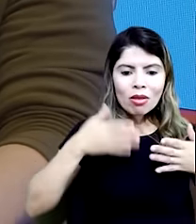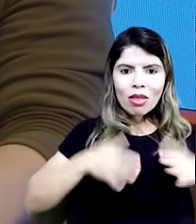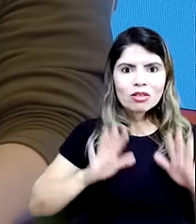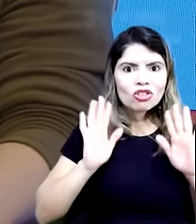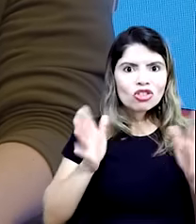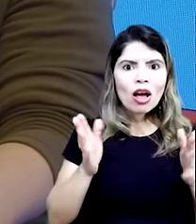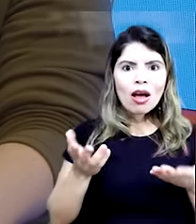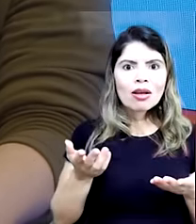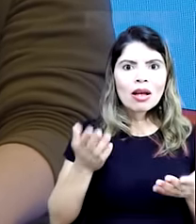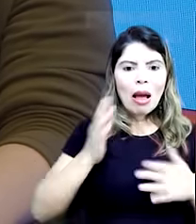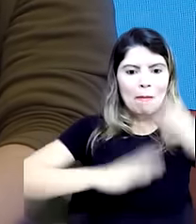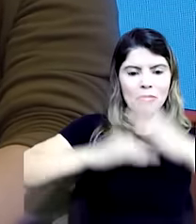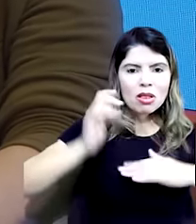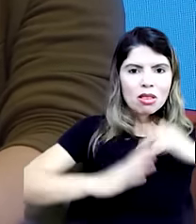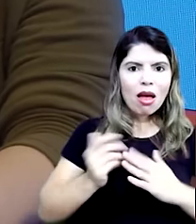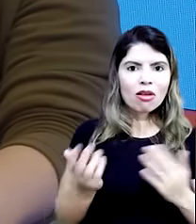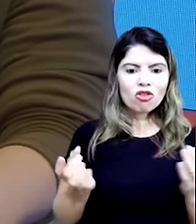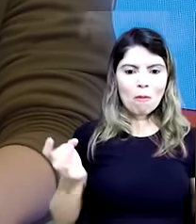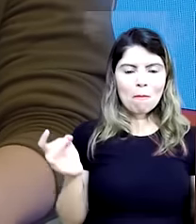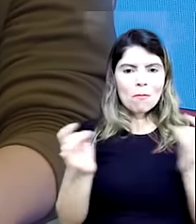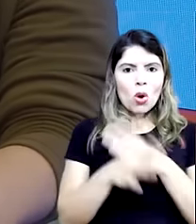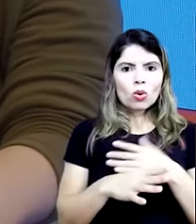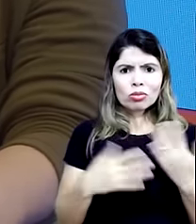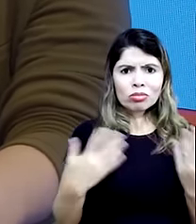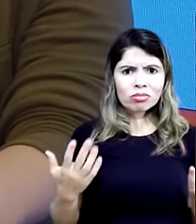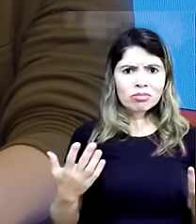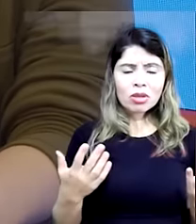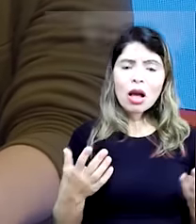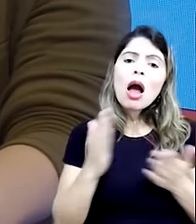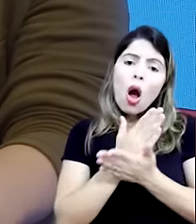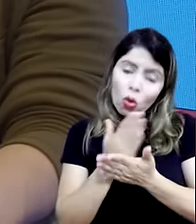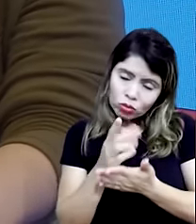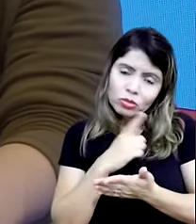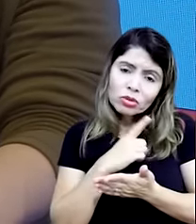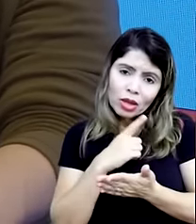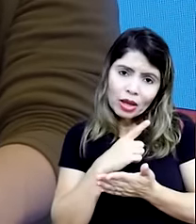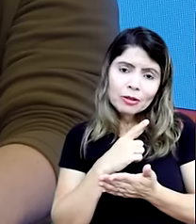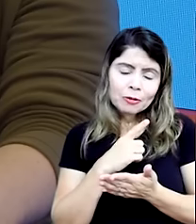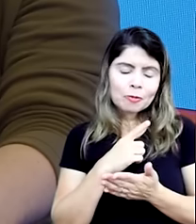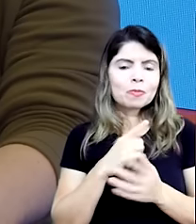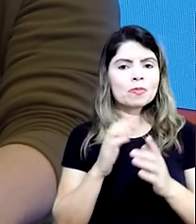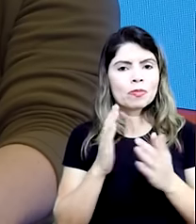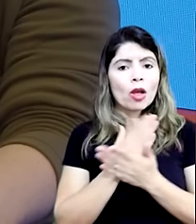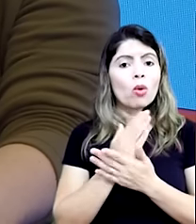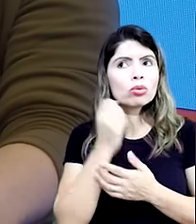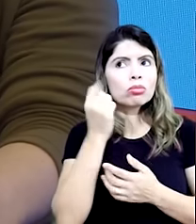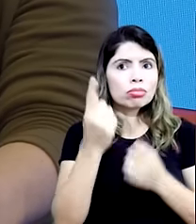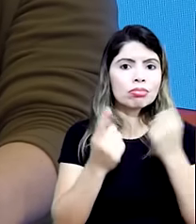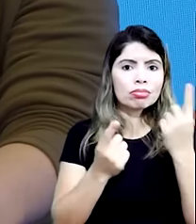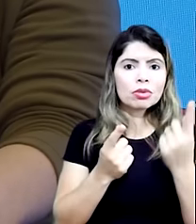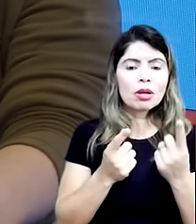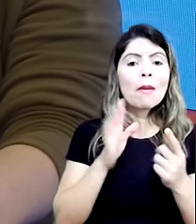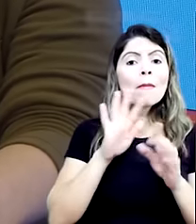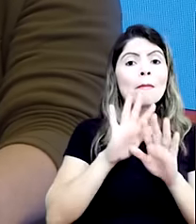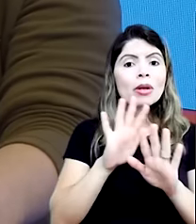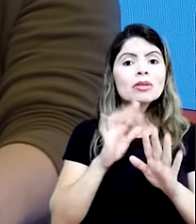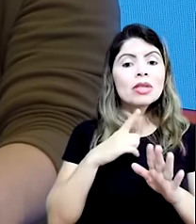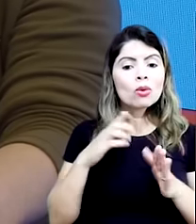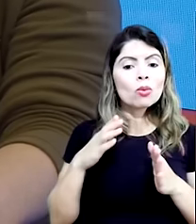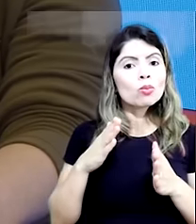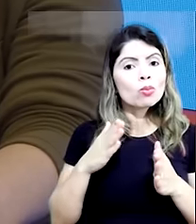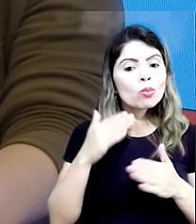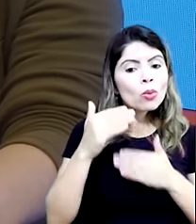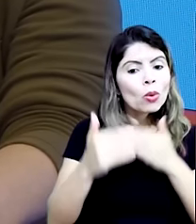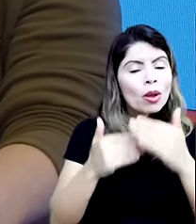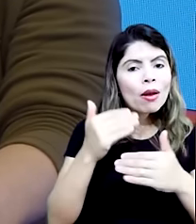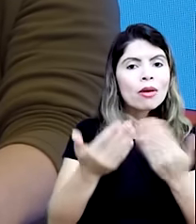pode ter alguém que tem um pouco mais de facilidade hum um caminho mais curto mas todo mundo tem que passar por um caminho por um processo cur exatamente então cada um tem uma